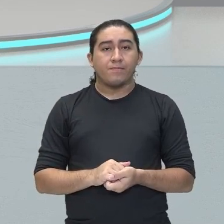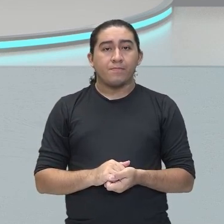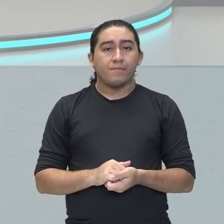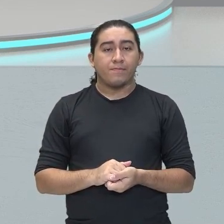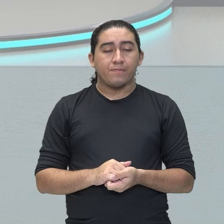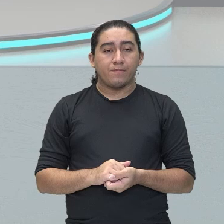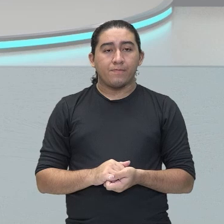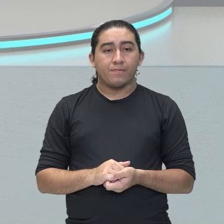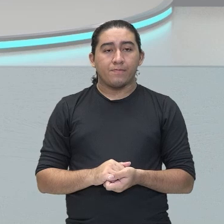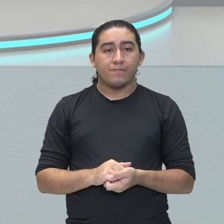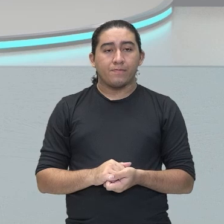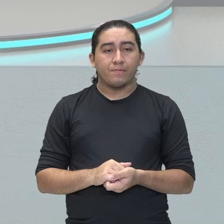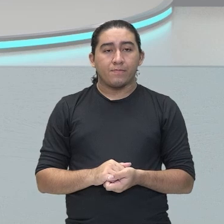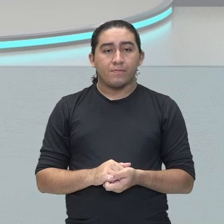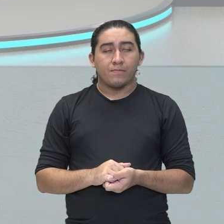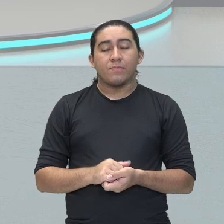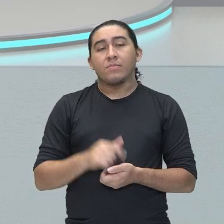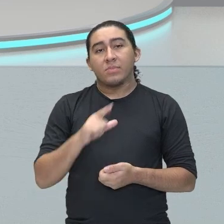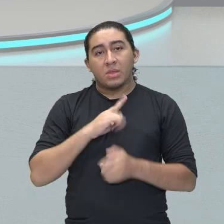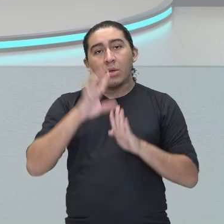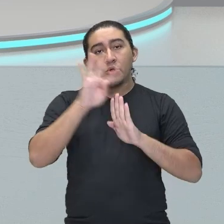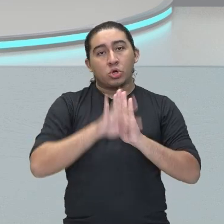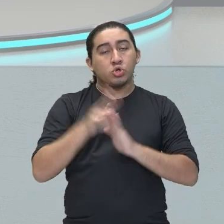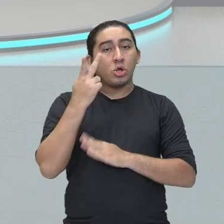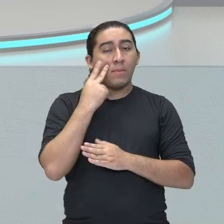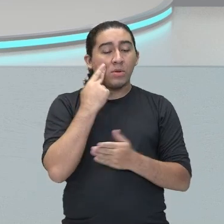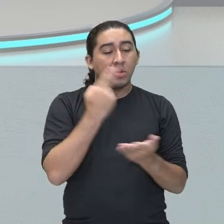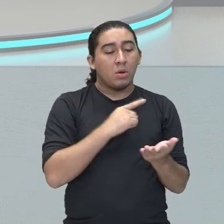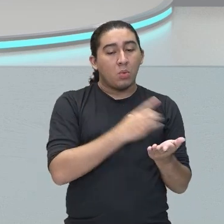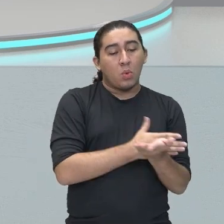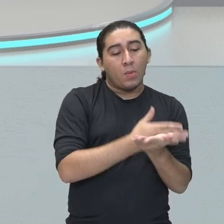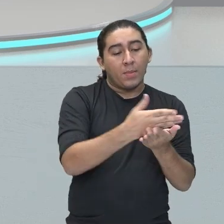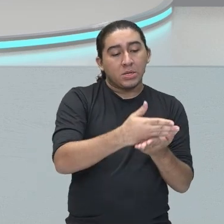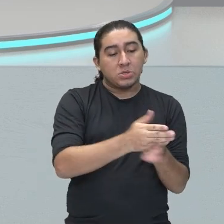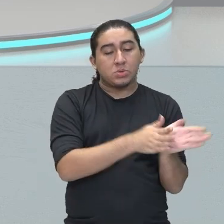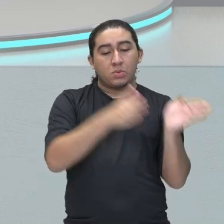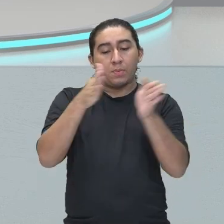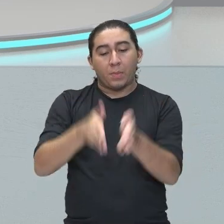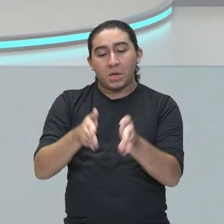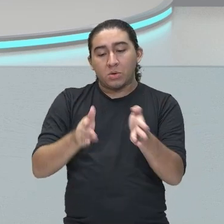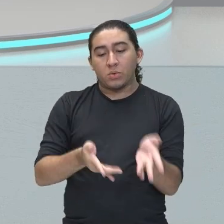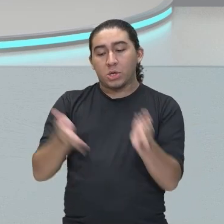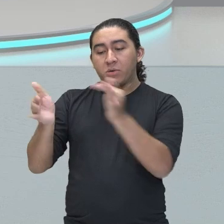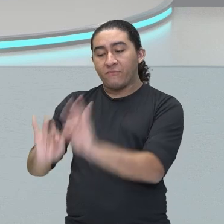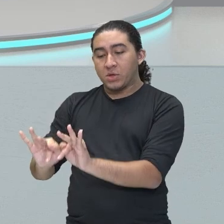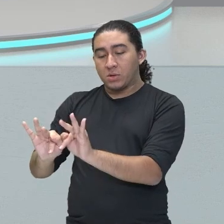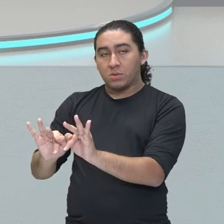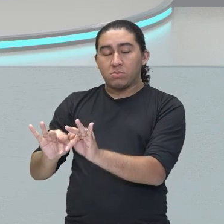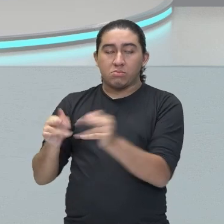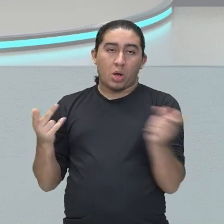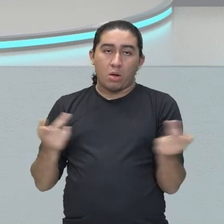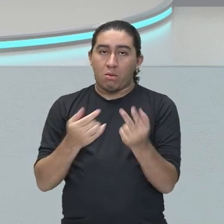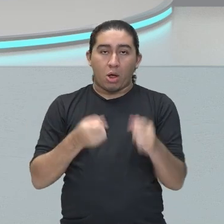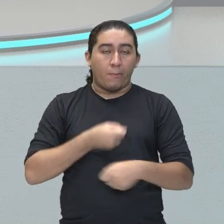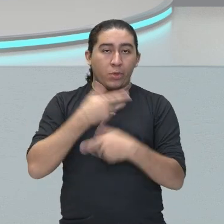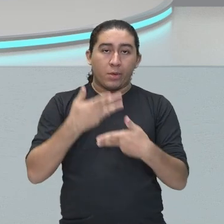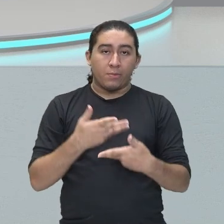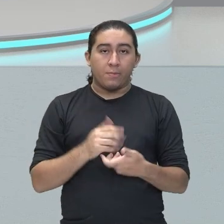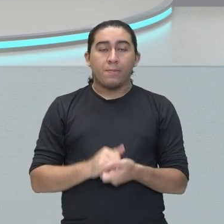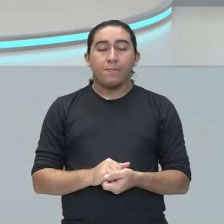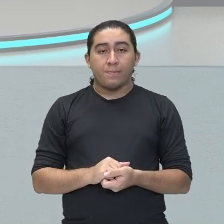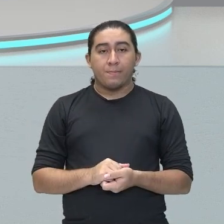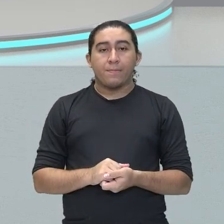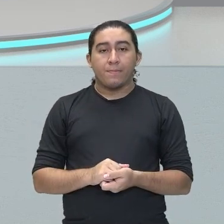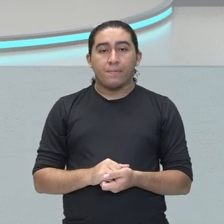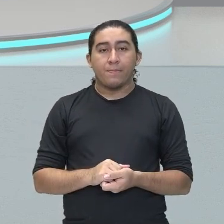né? Nós temos um texto comum, a introdução, temos o desenvolvimento e a conclusão, né? E